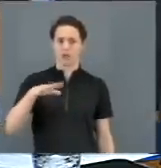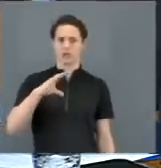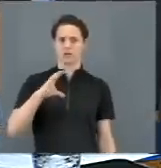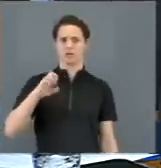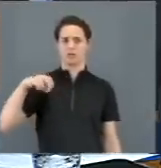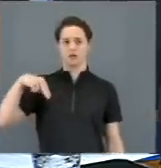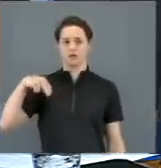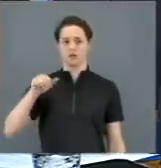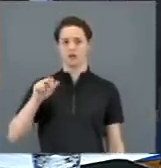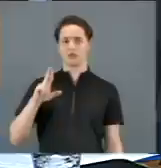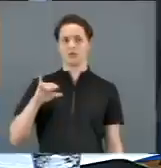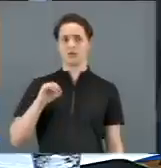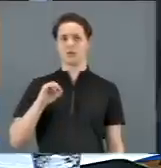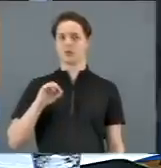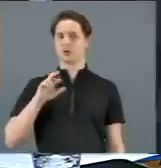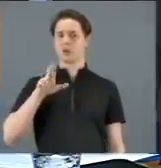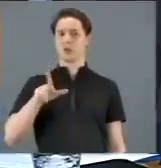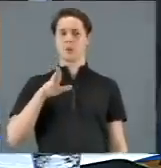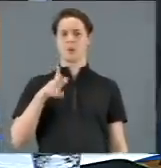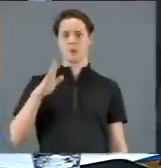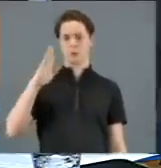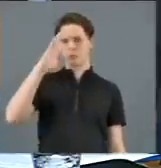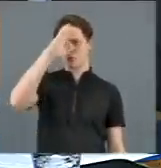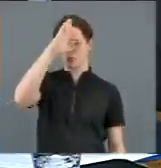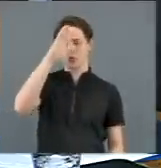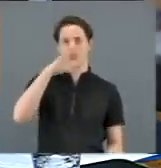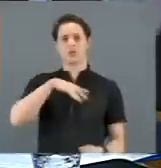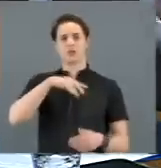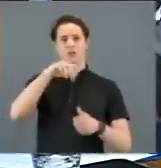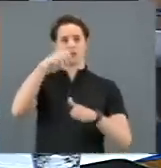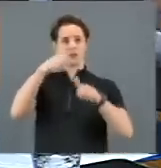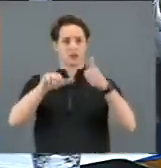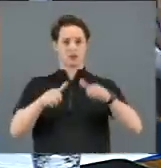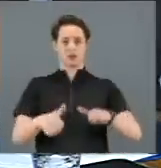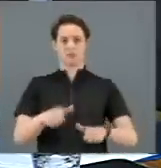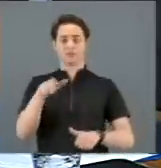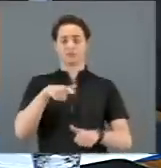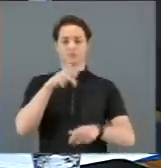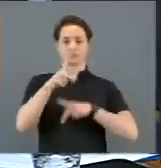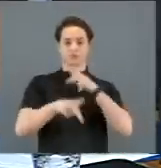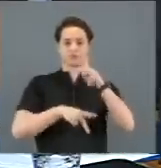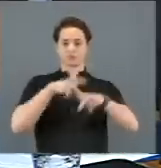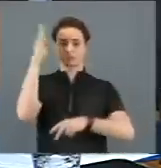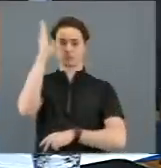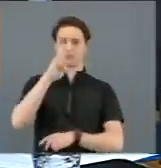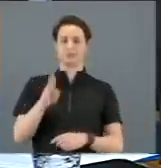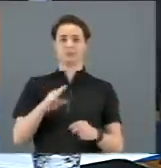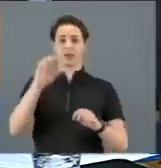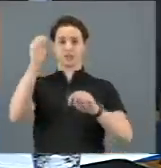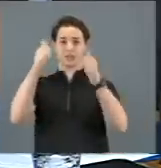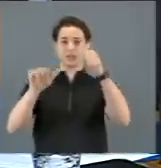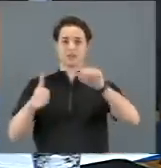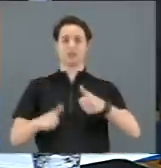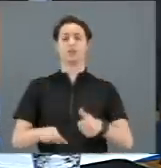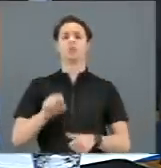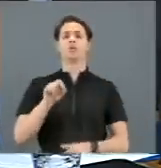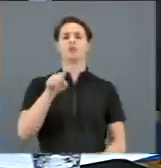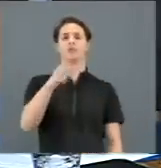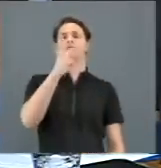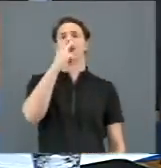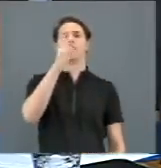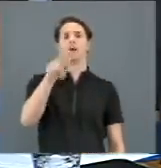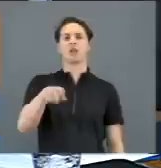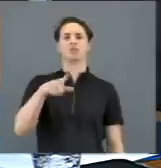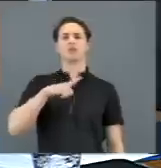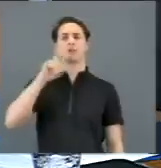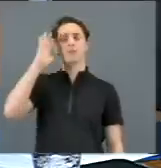que não é o Bolsonaro que está analisando, é a população brasileira analisando, o que é que o senhor acha que passa no imaginário